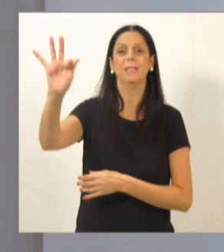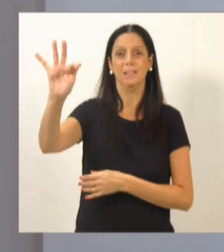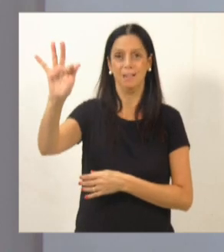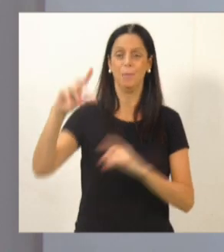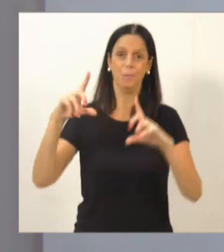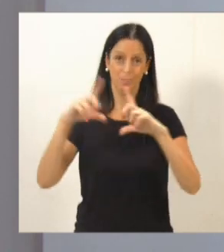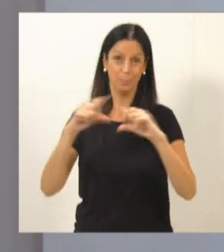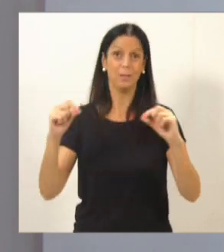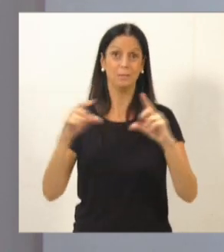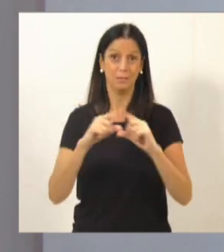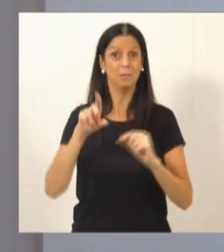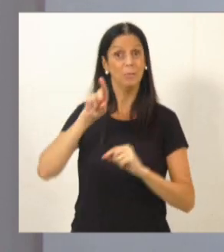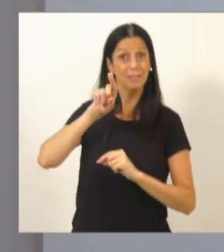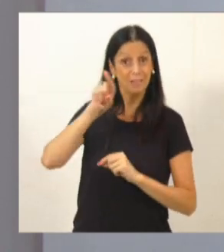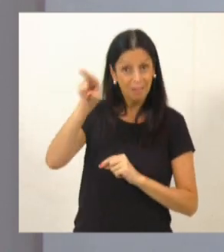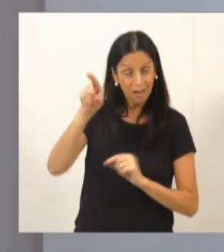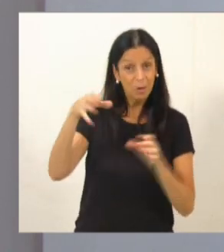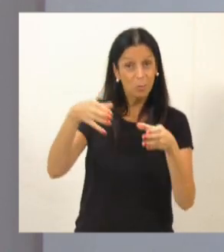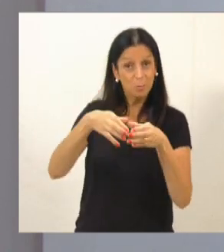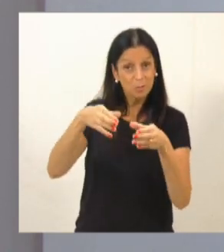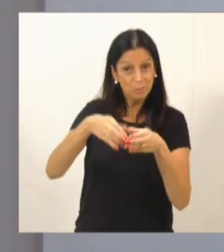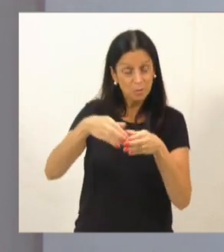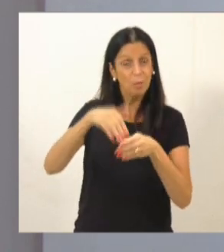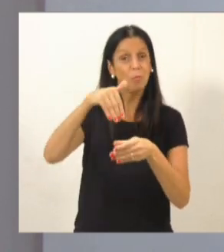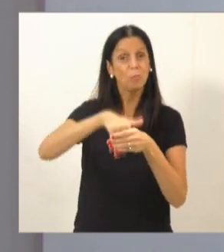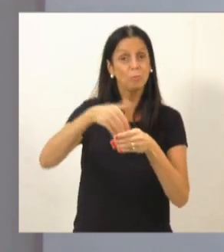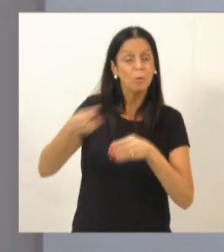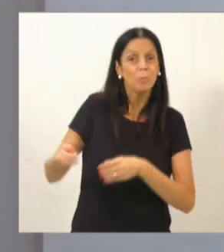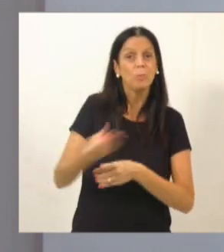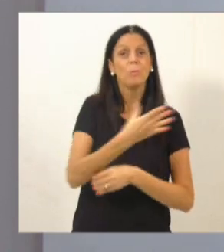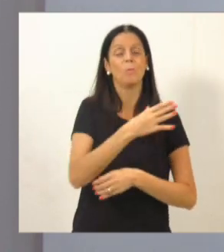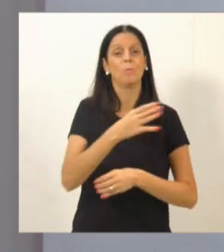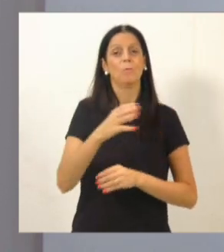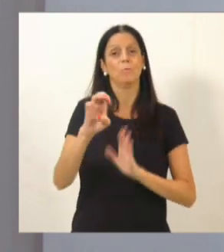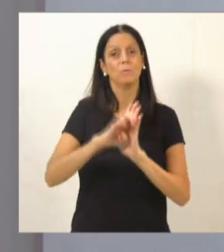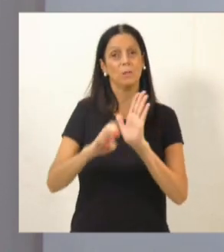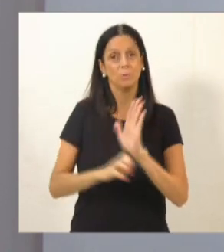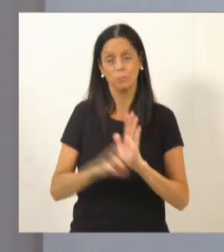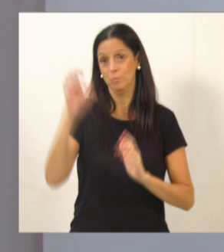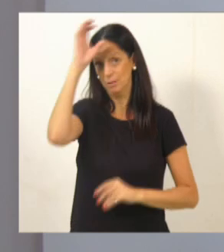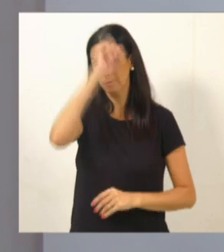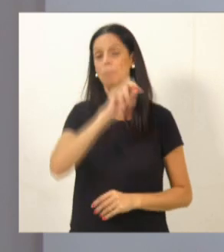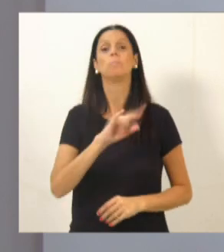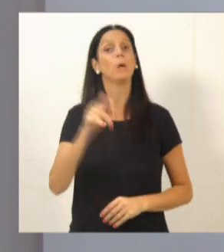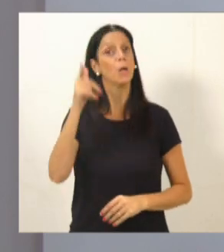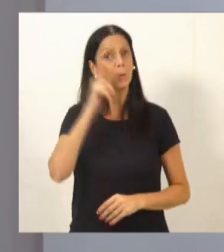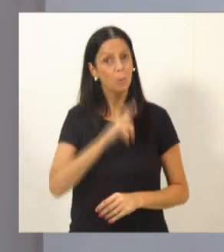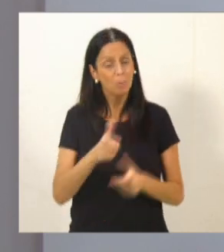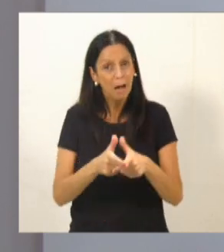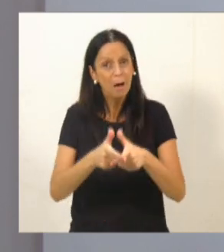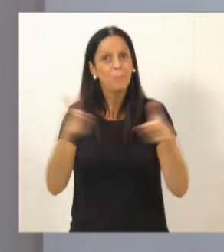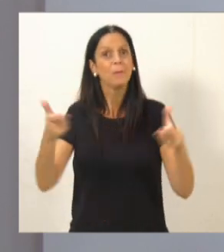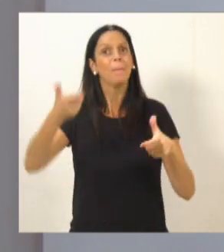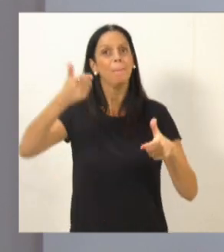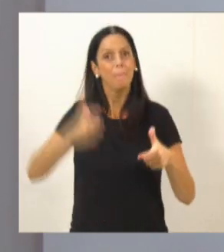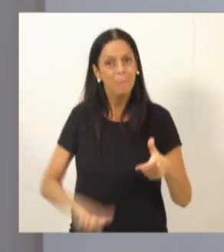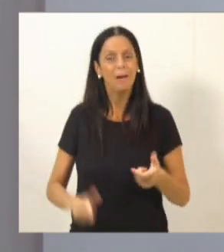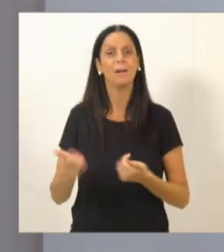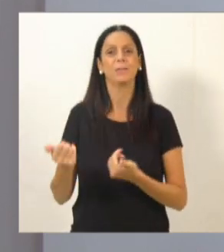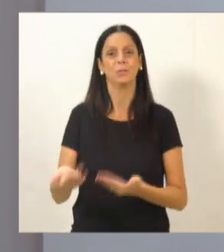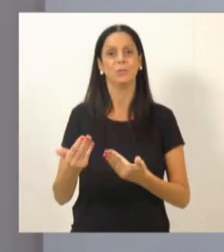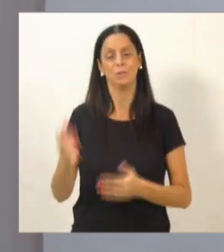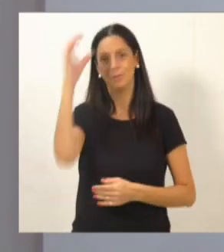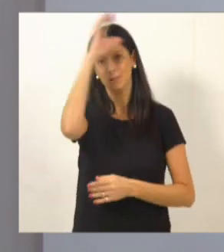comissão votar o novo Estatuto da Aprendizagem, nós vamos conseguir aumentar muito a quantidade de jovens aprendizes no